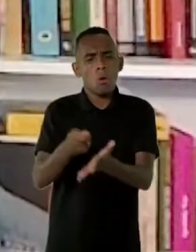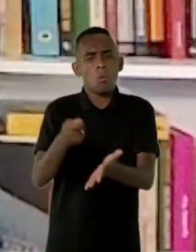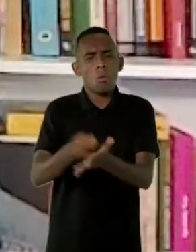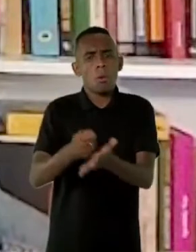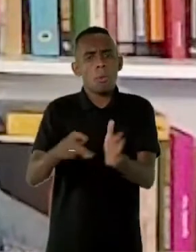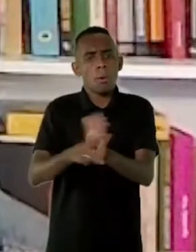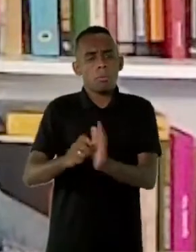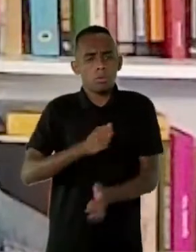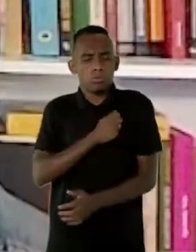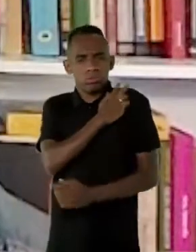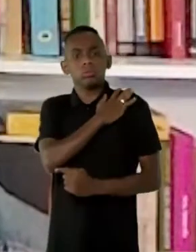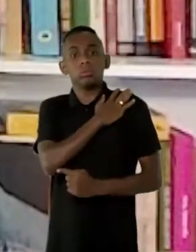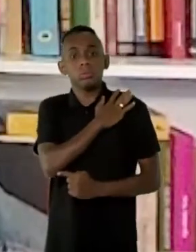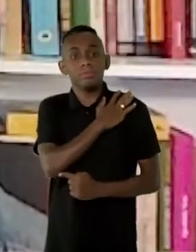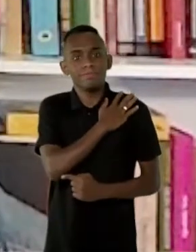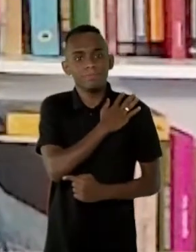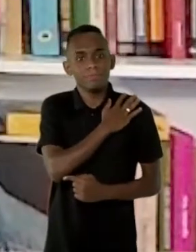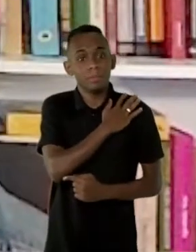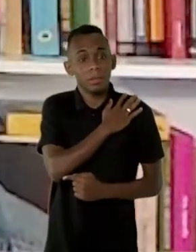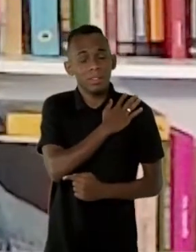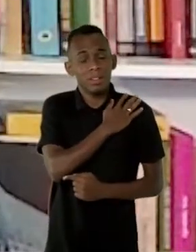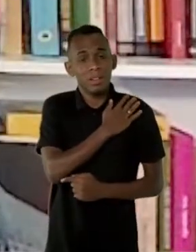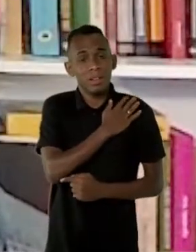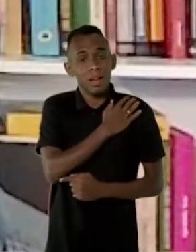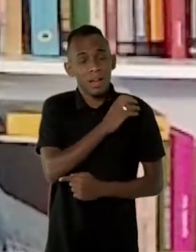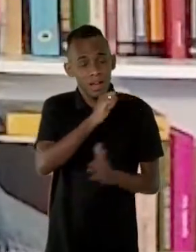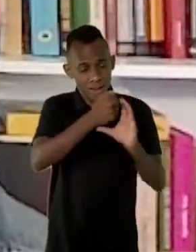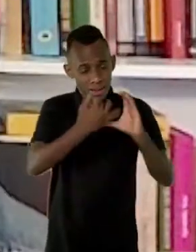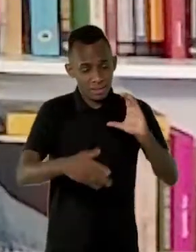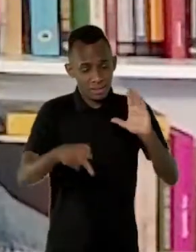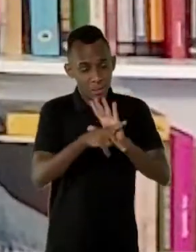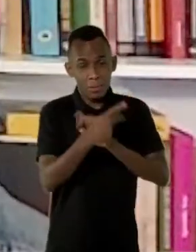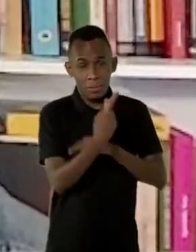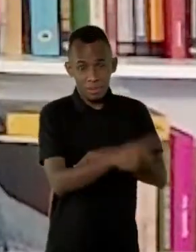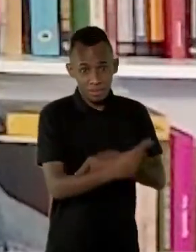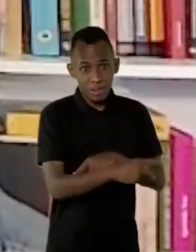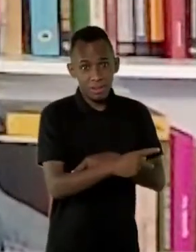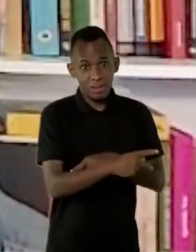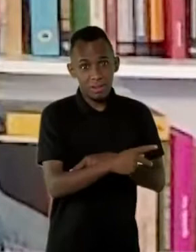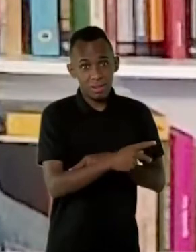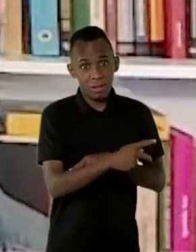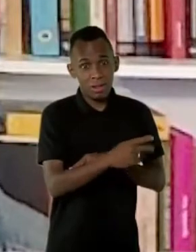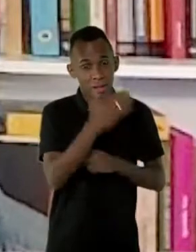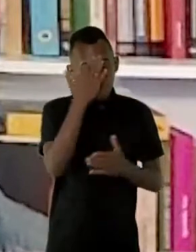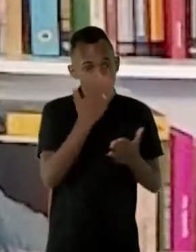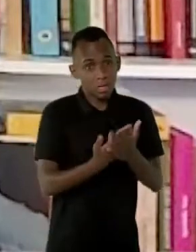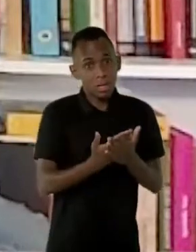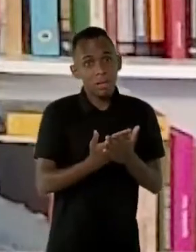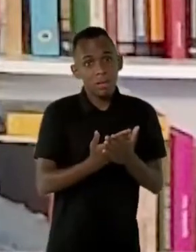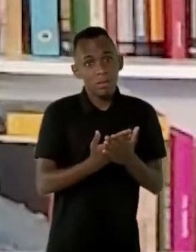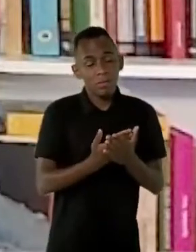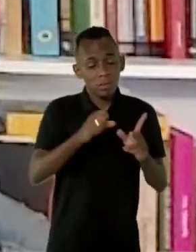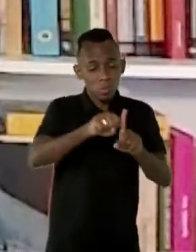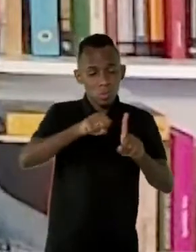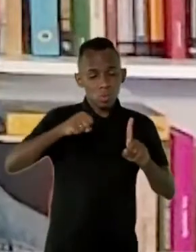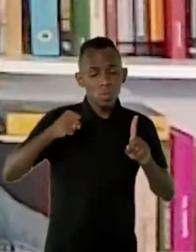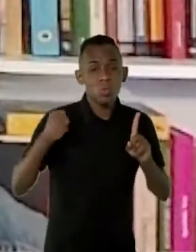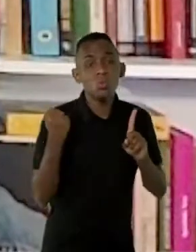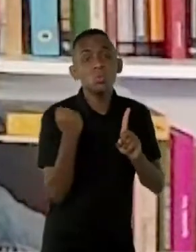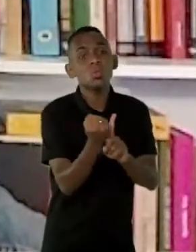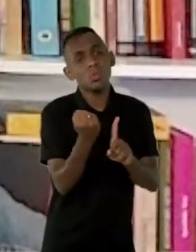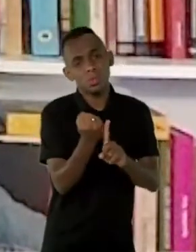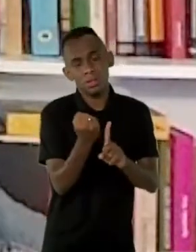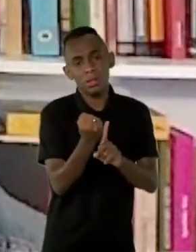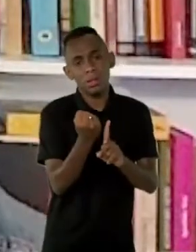era vista um pouco como socialista, ingênua, mas socialista, uma comunista, ingênua, mas uma comunista,